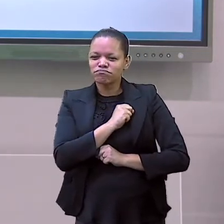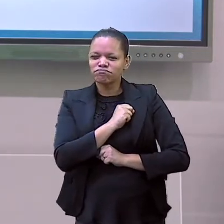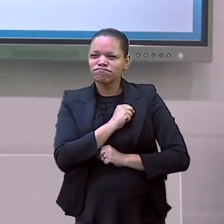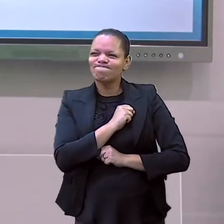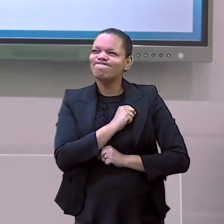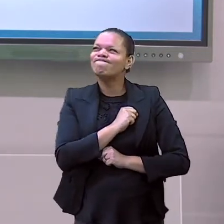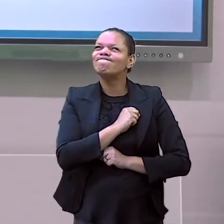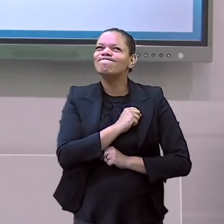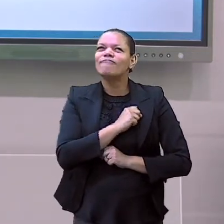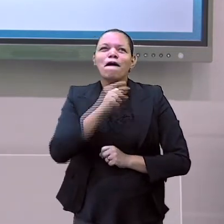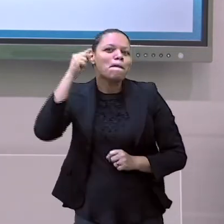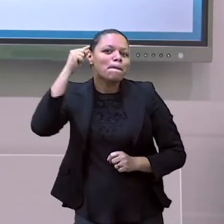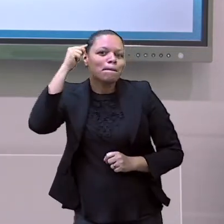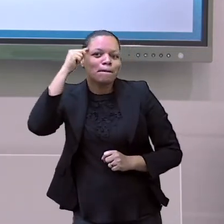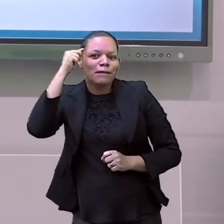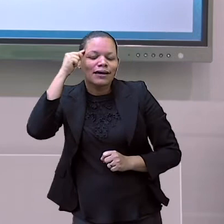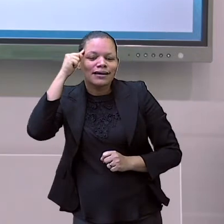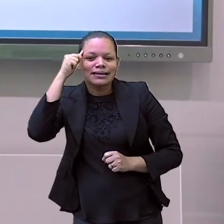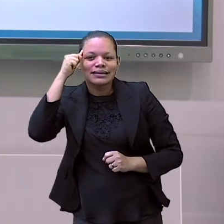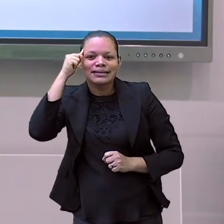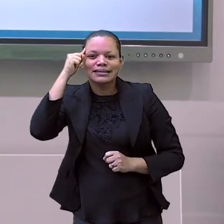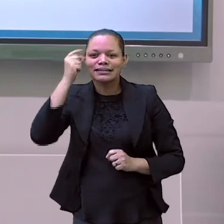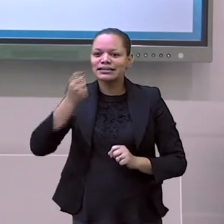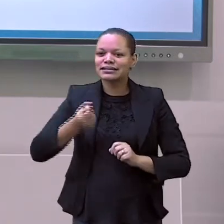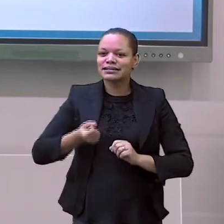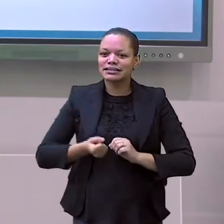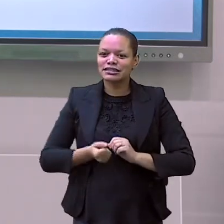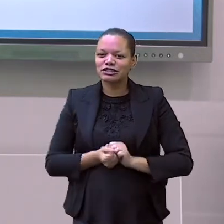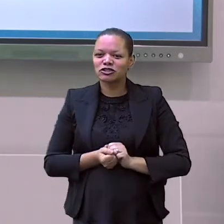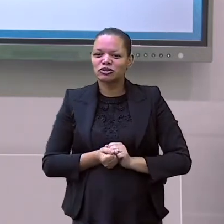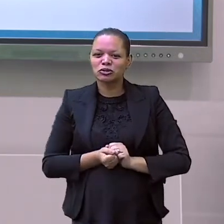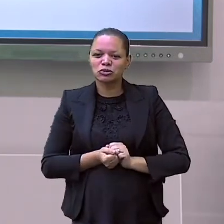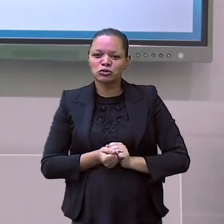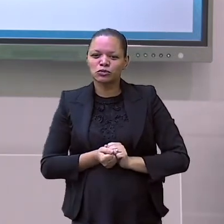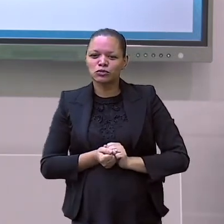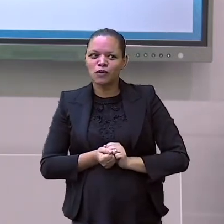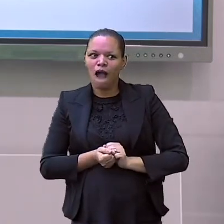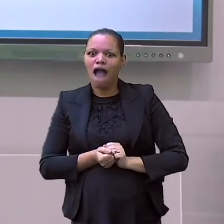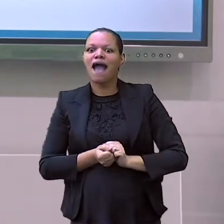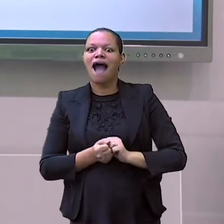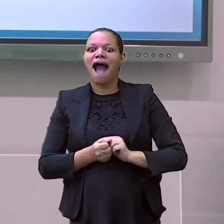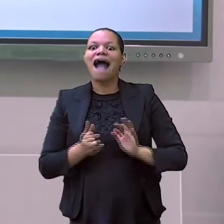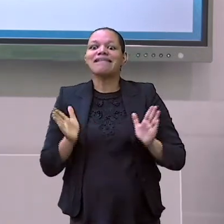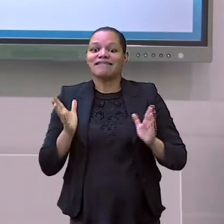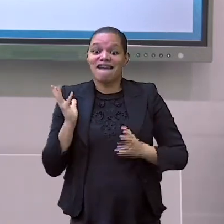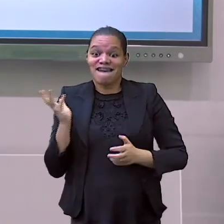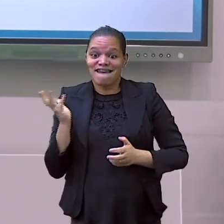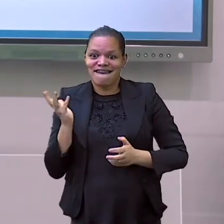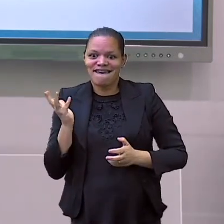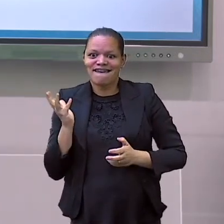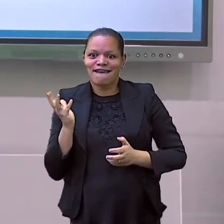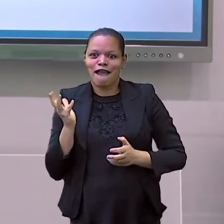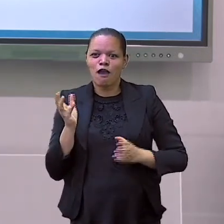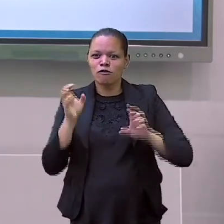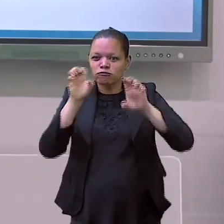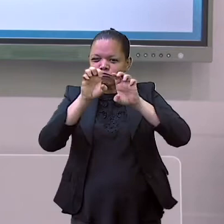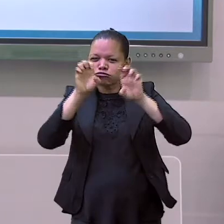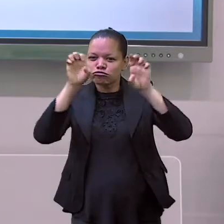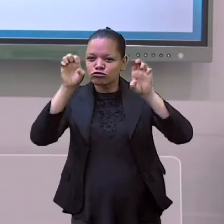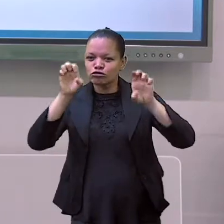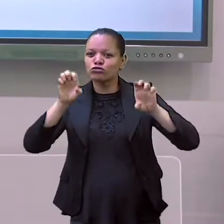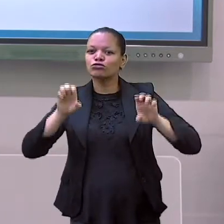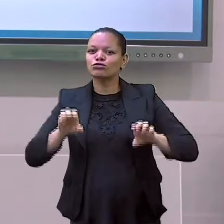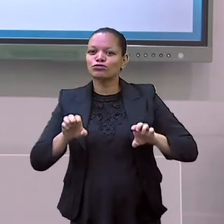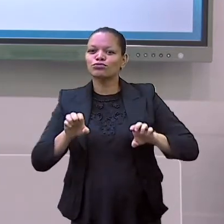Aquela estrutura toda de um poema. Aí a poesia e o poema, eles se mantêm o